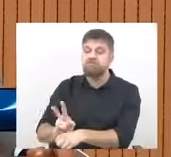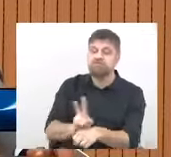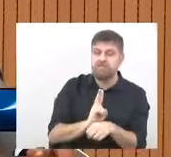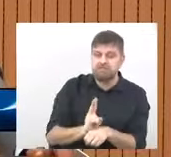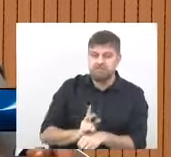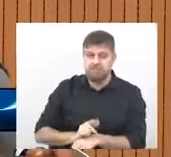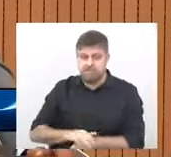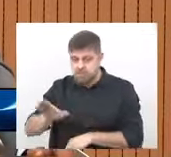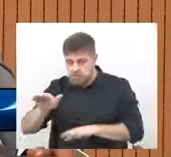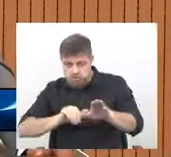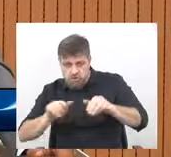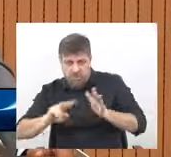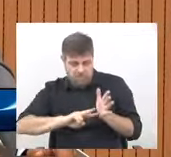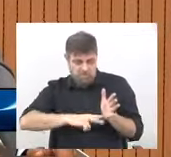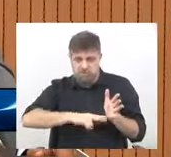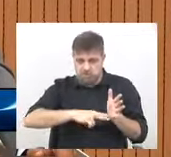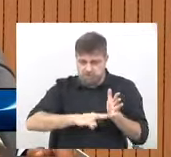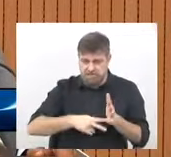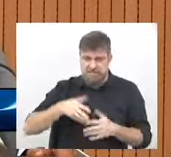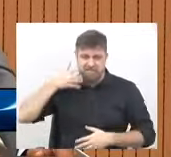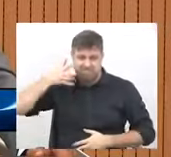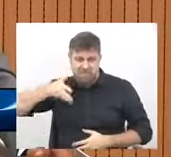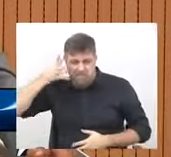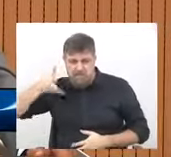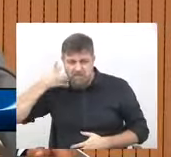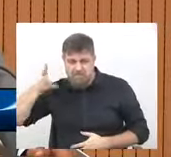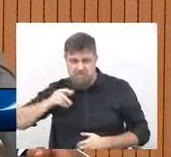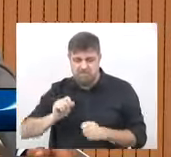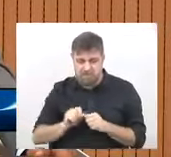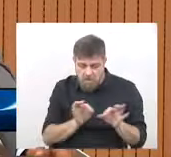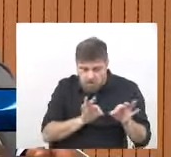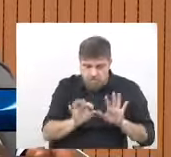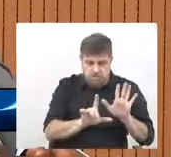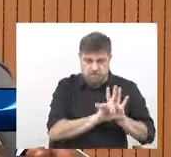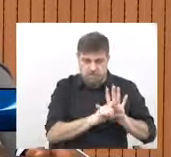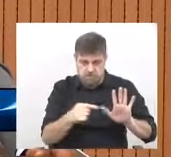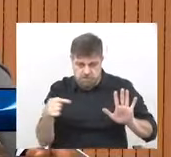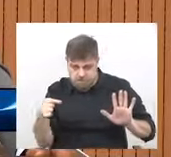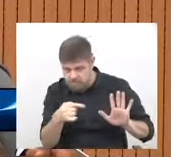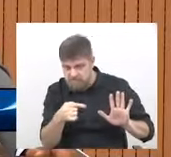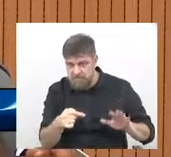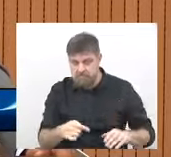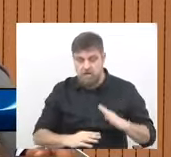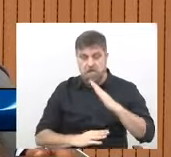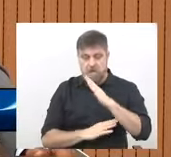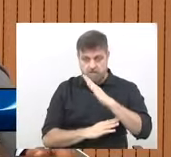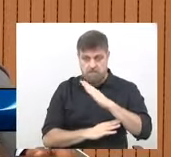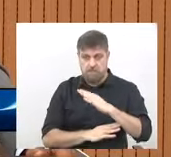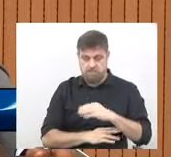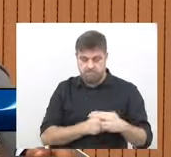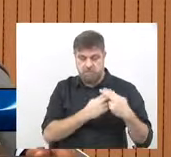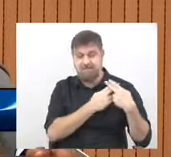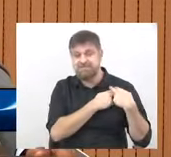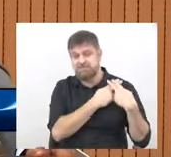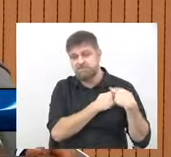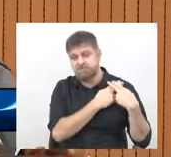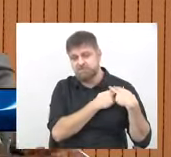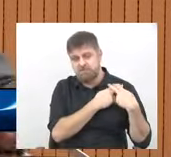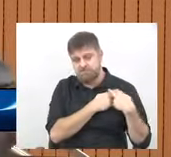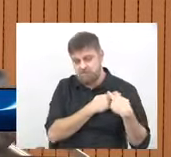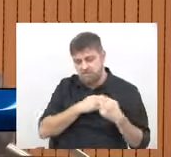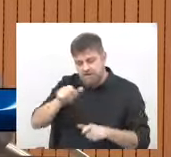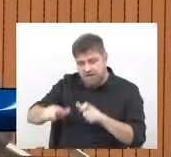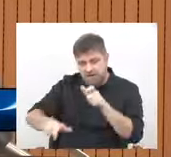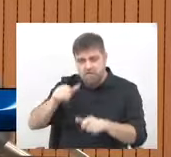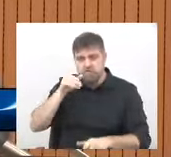vários sindicatos aqui dentro dessa casa, tiramos um projeto de lei que foi feito através dessa casa. E